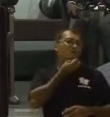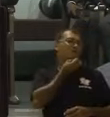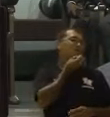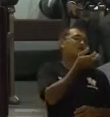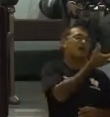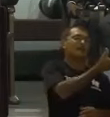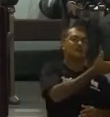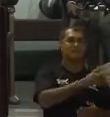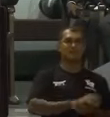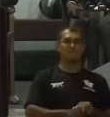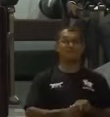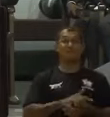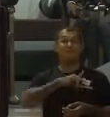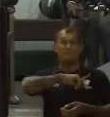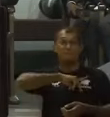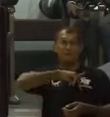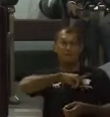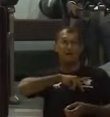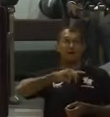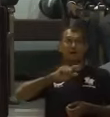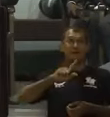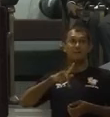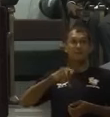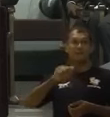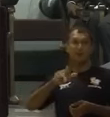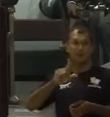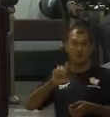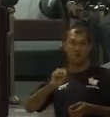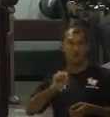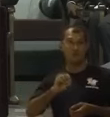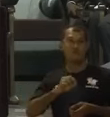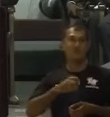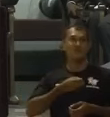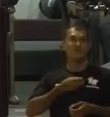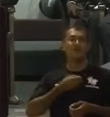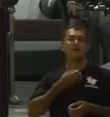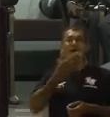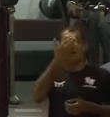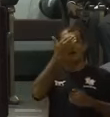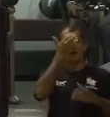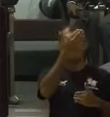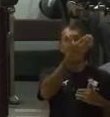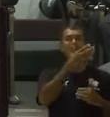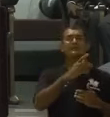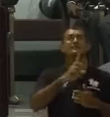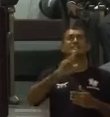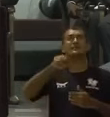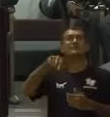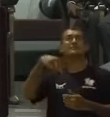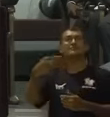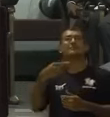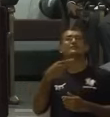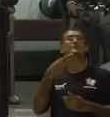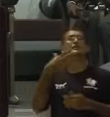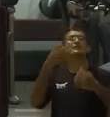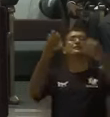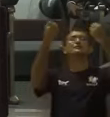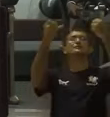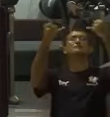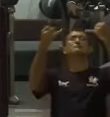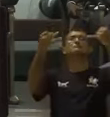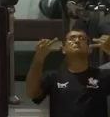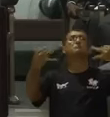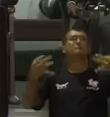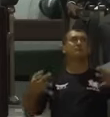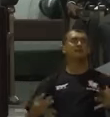E depois que Paulo agradece, Paulo vai fazer uma exposição do dualismo da vida. E nessa